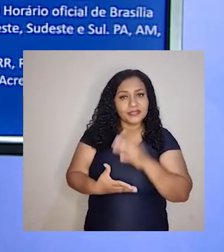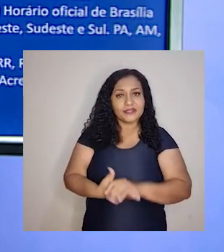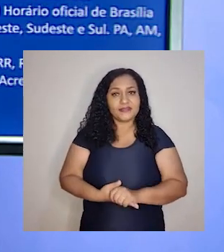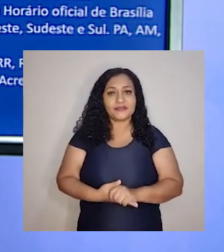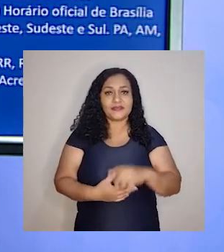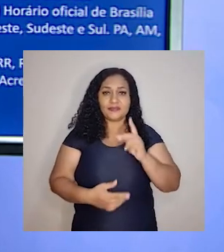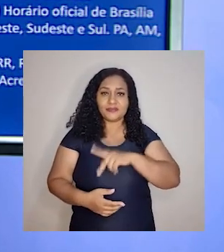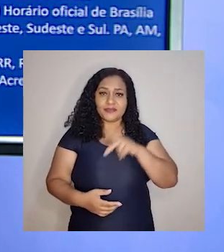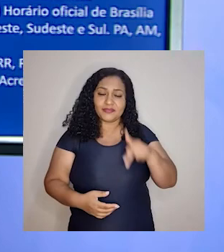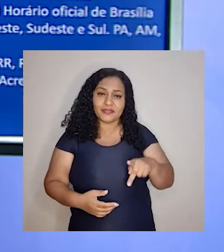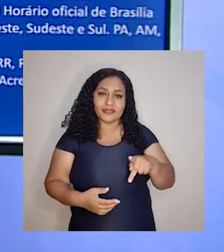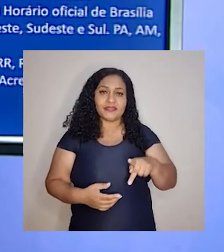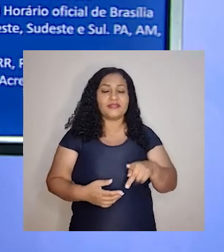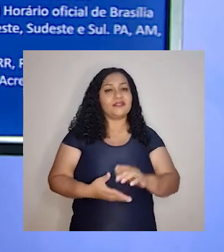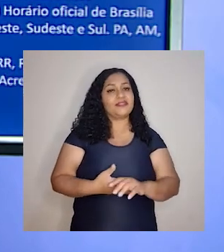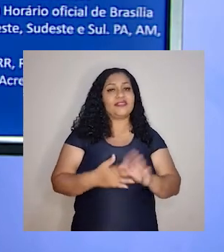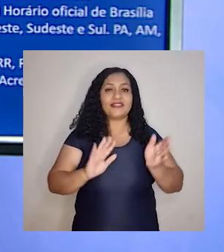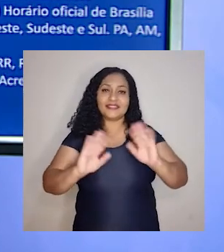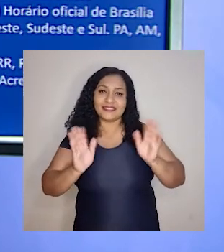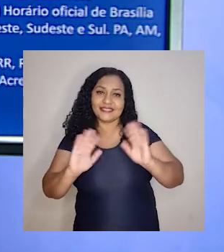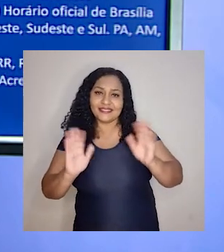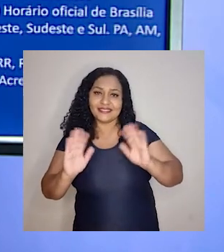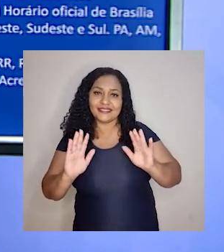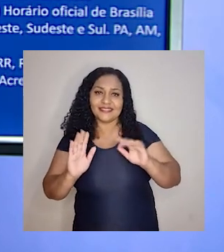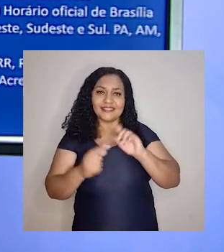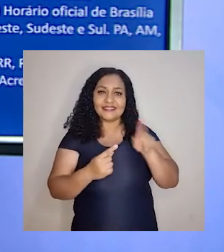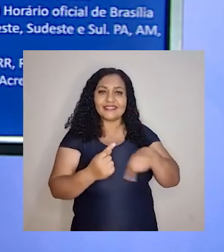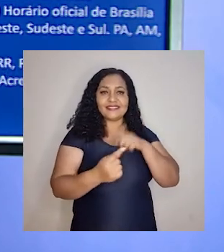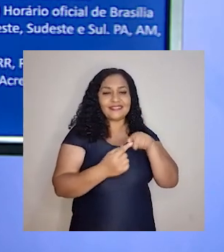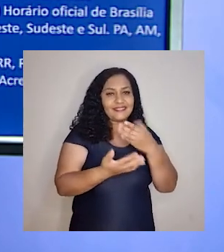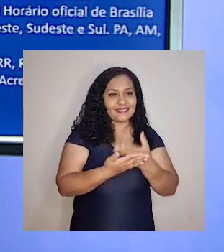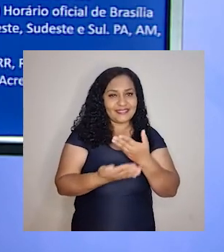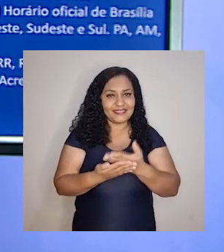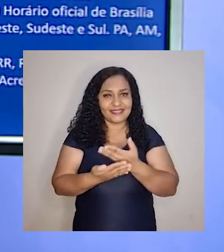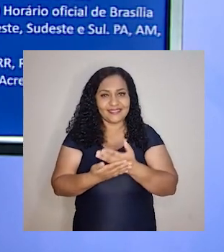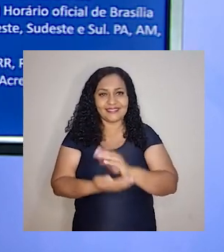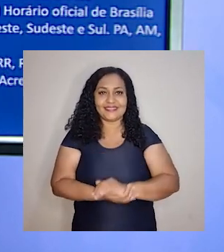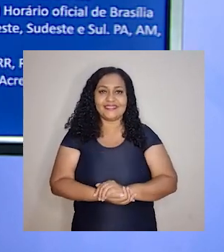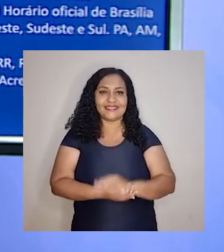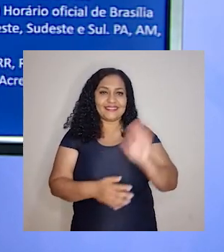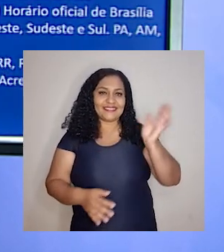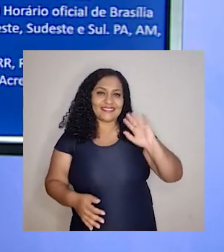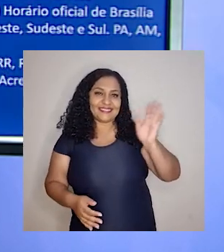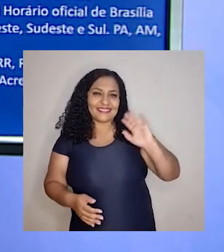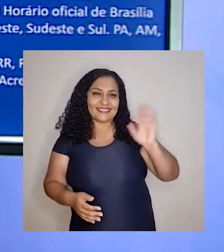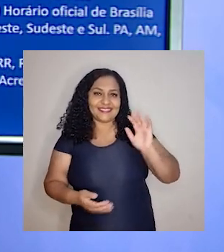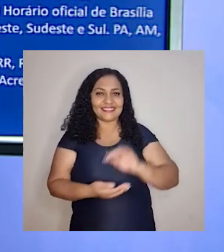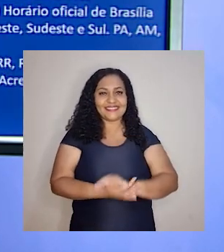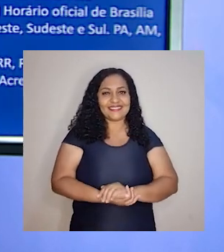pessoal professora Stephanie sua raça se despede por aqui a gente se vê na próxima aula até mais